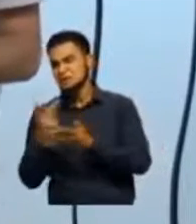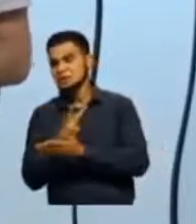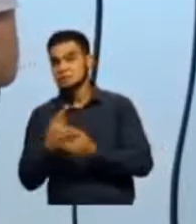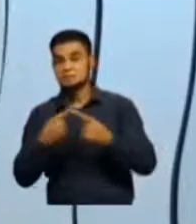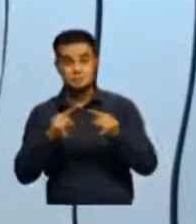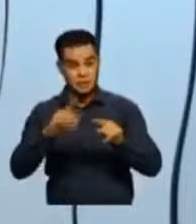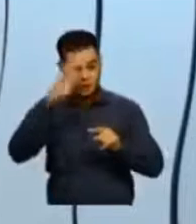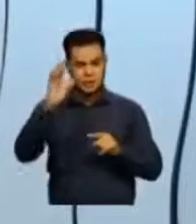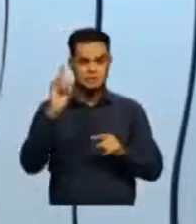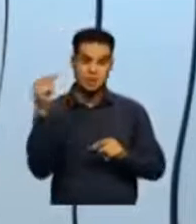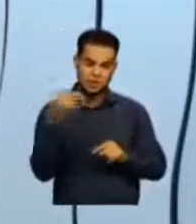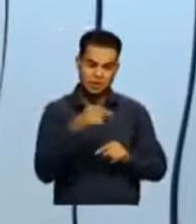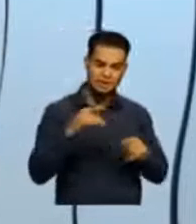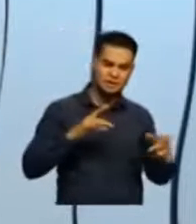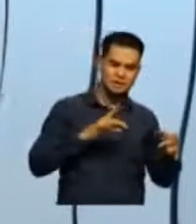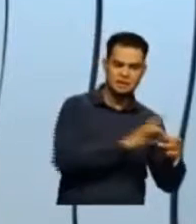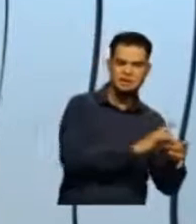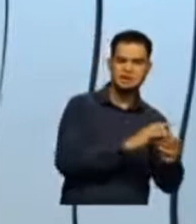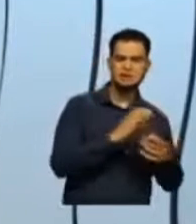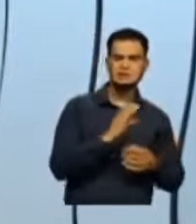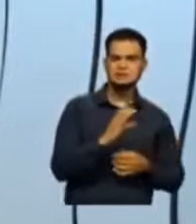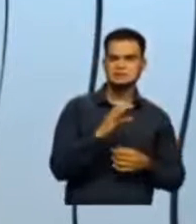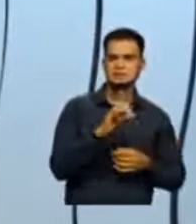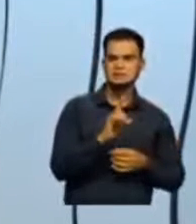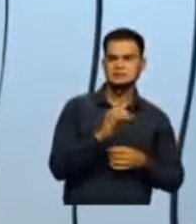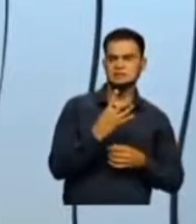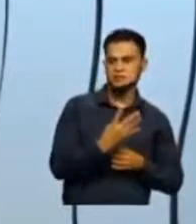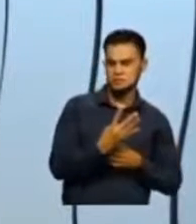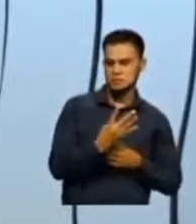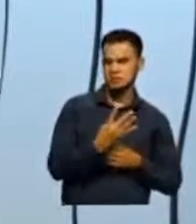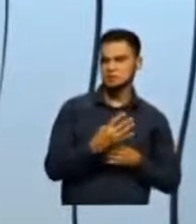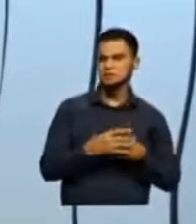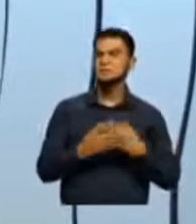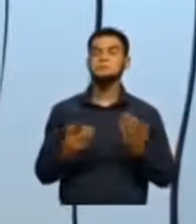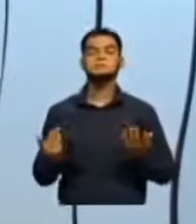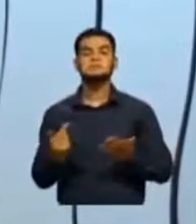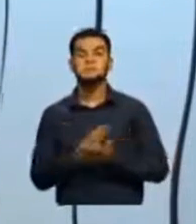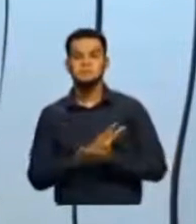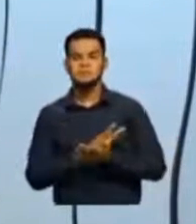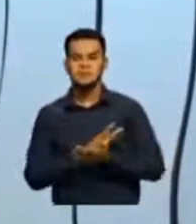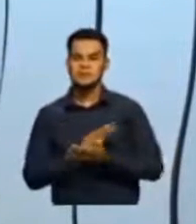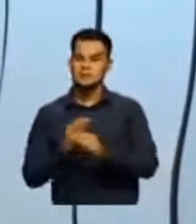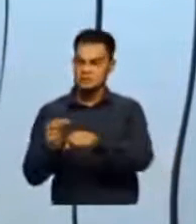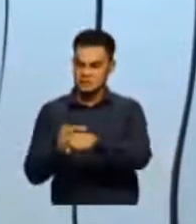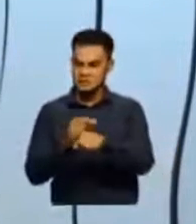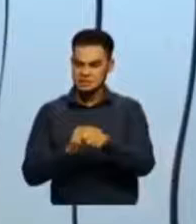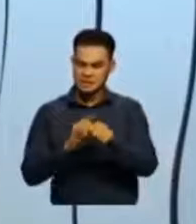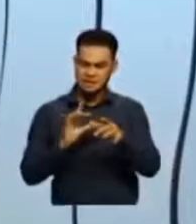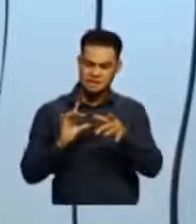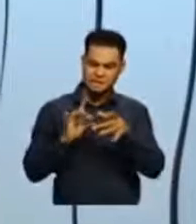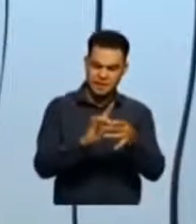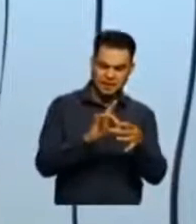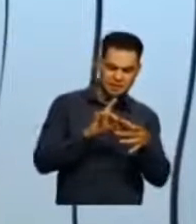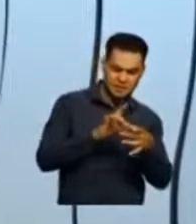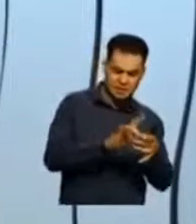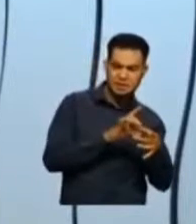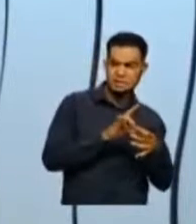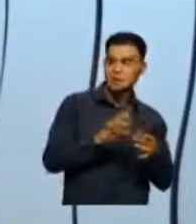CD4. A partir do momento, então, que vai ligar essa célula, vai ocorrer através da